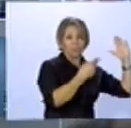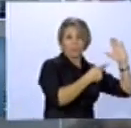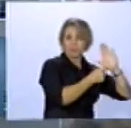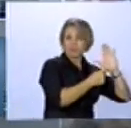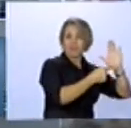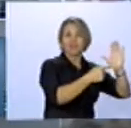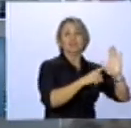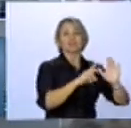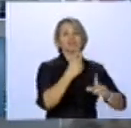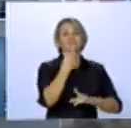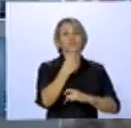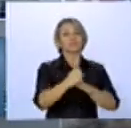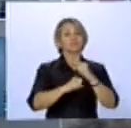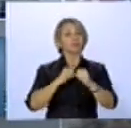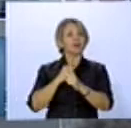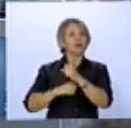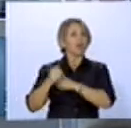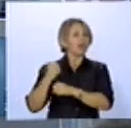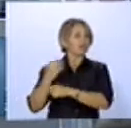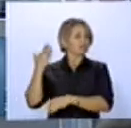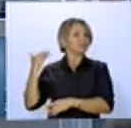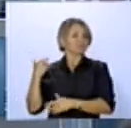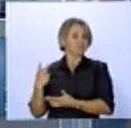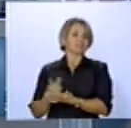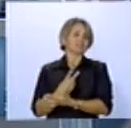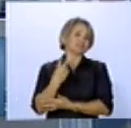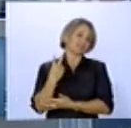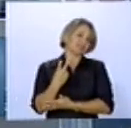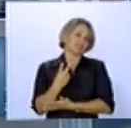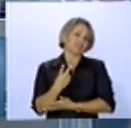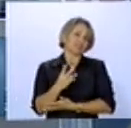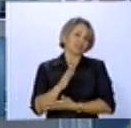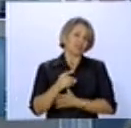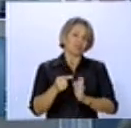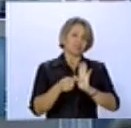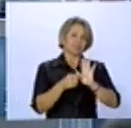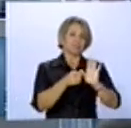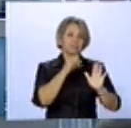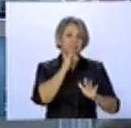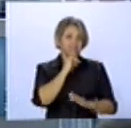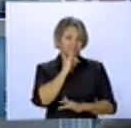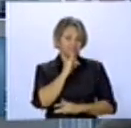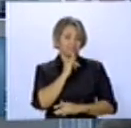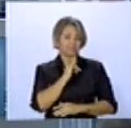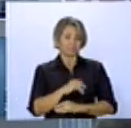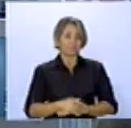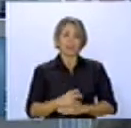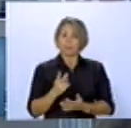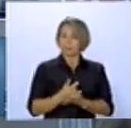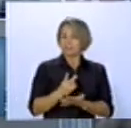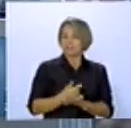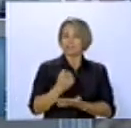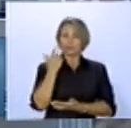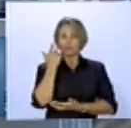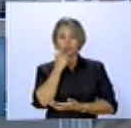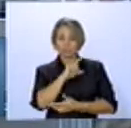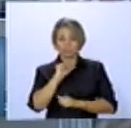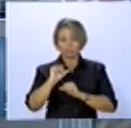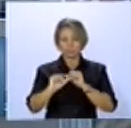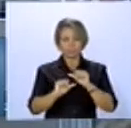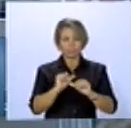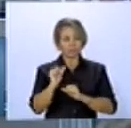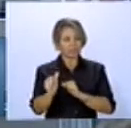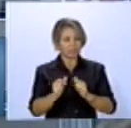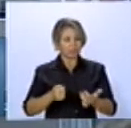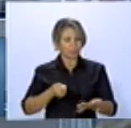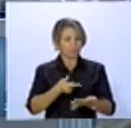mandatos nós temos dados que comprovam isso ora senhores mesmos que mesmo que se consigam mudar o modelo de